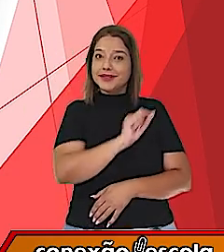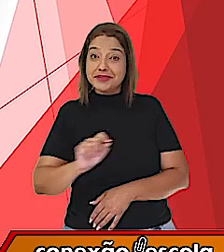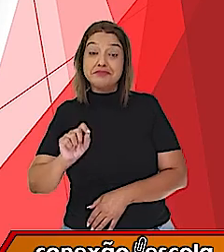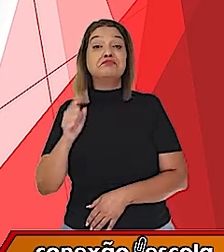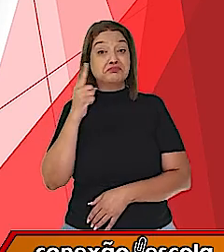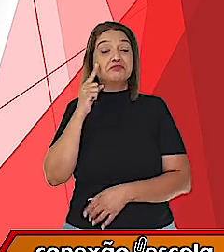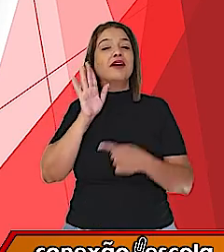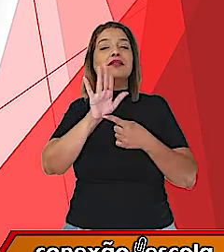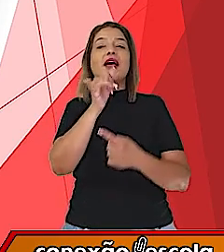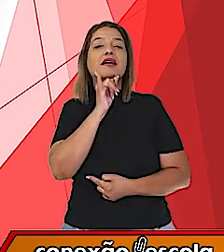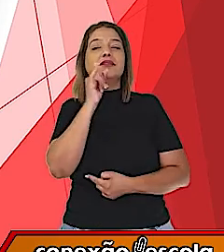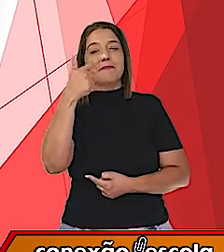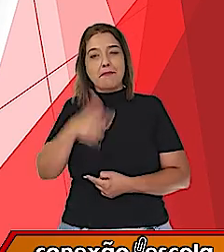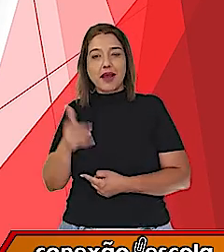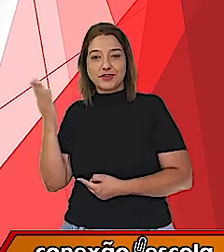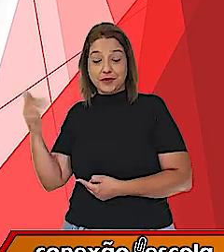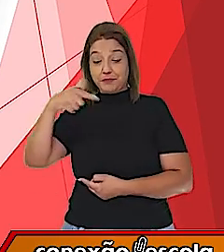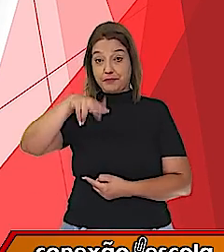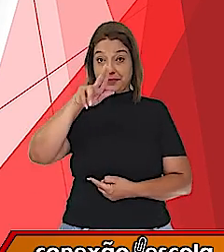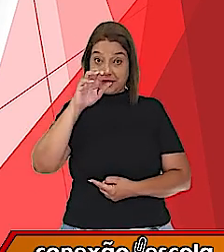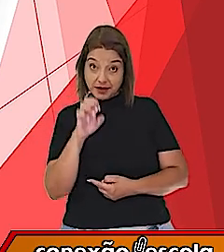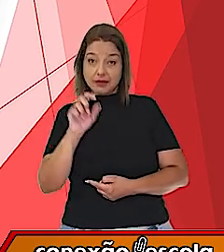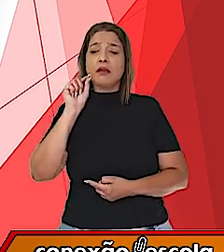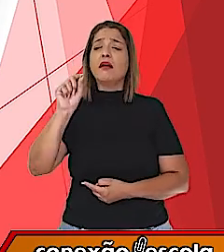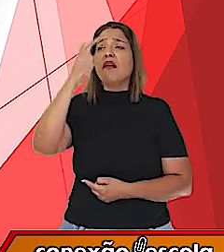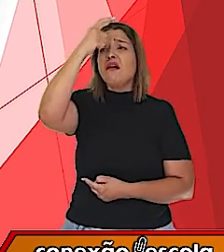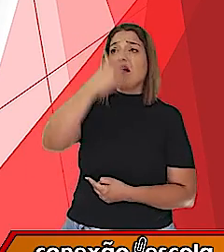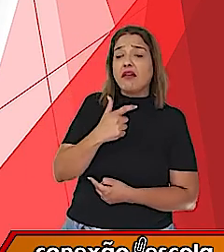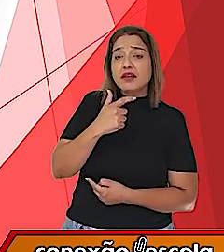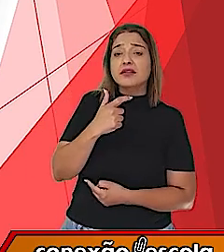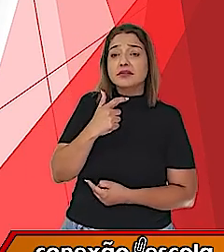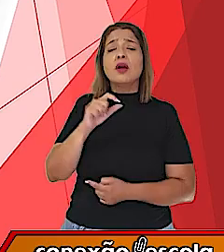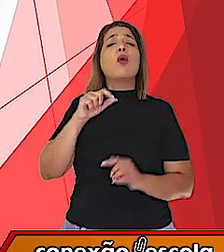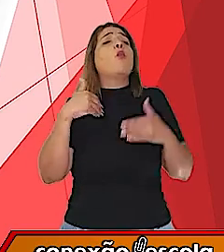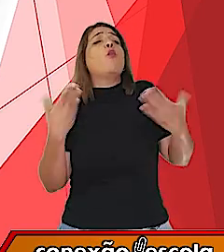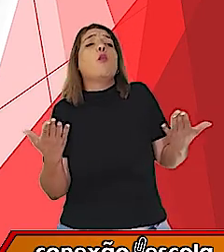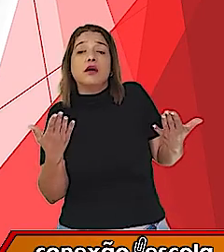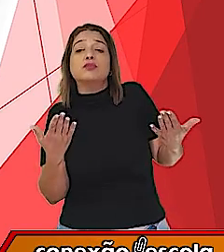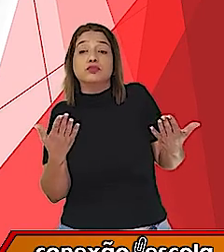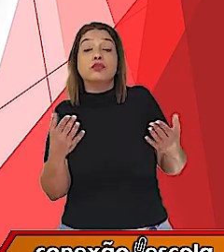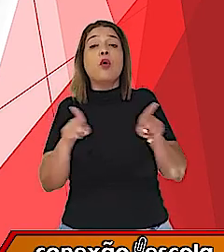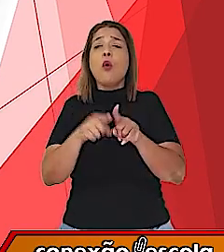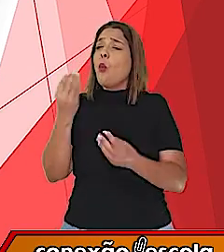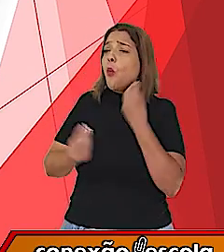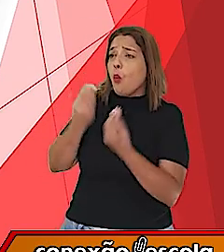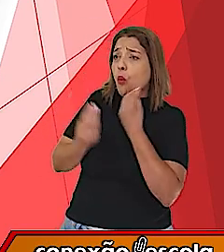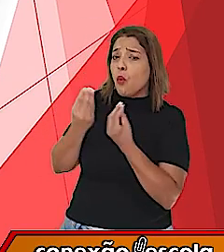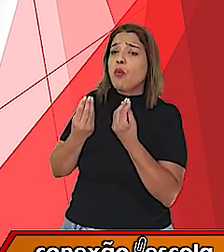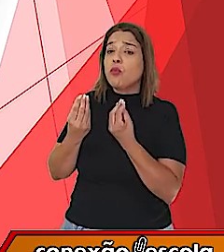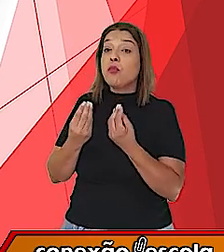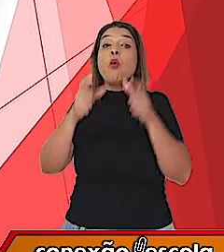pronomes relativos: que, quem, quando,